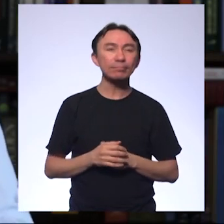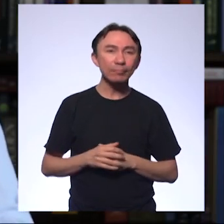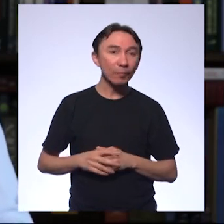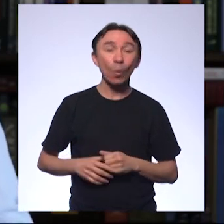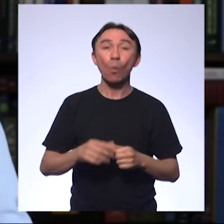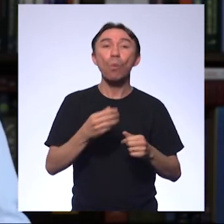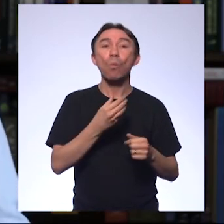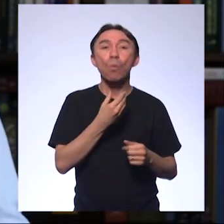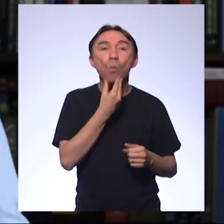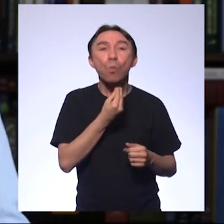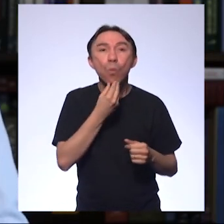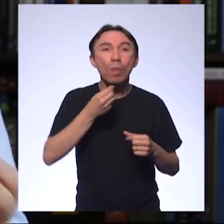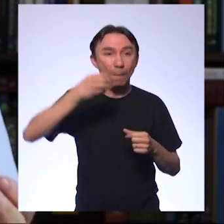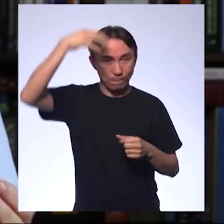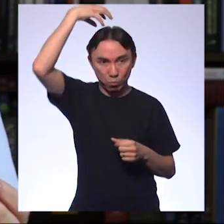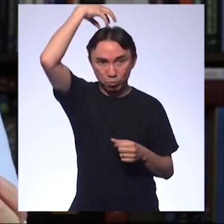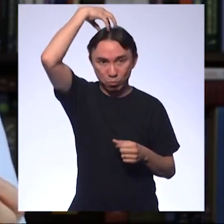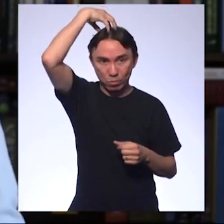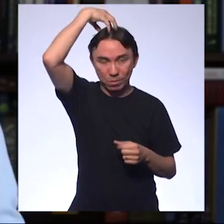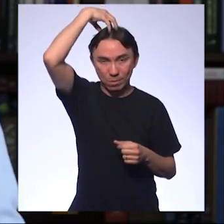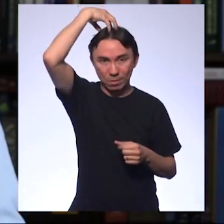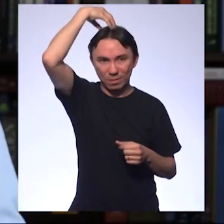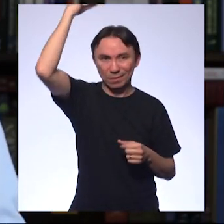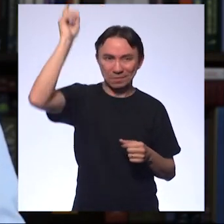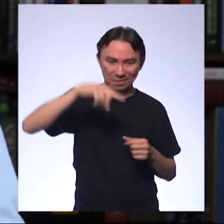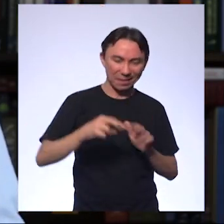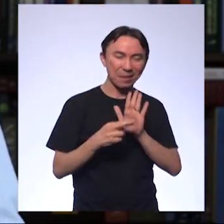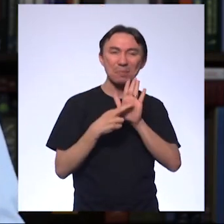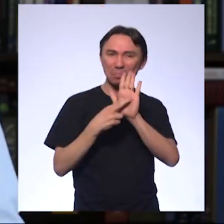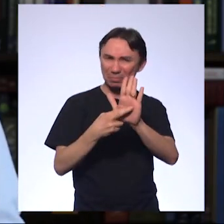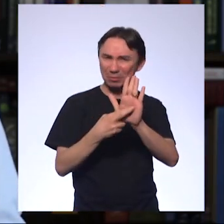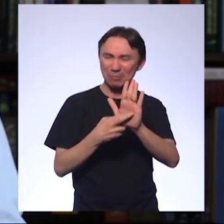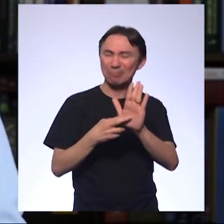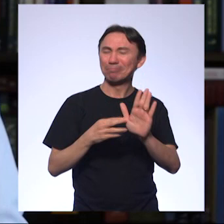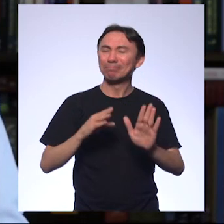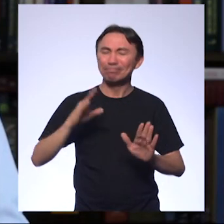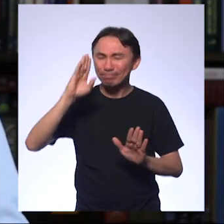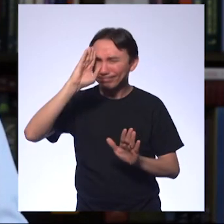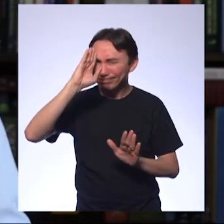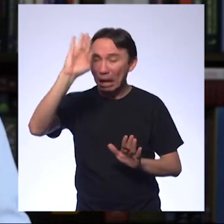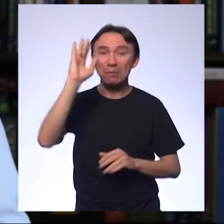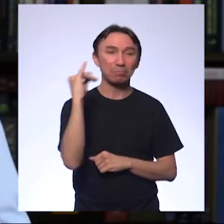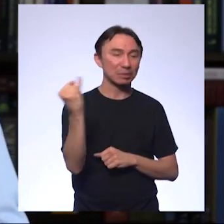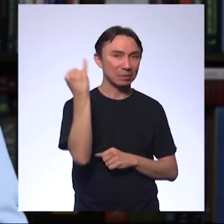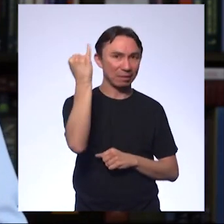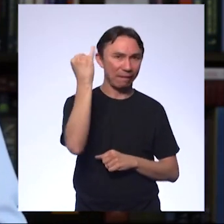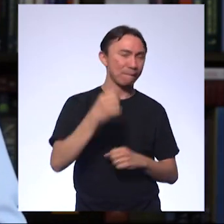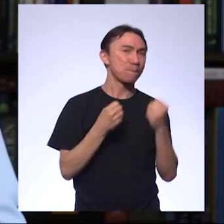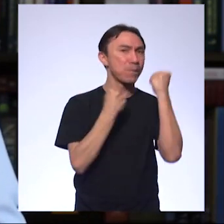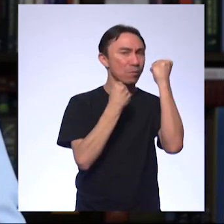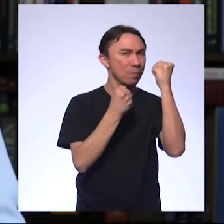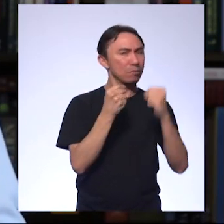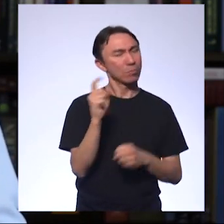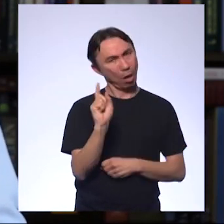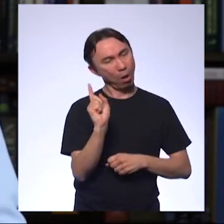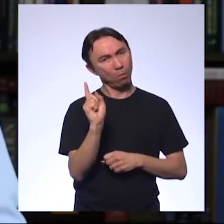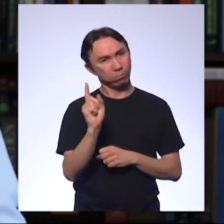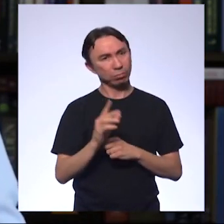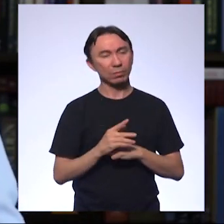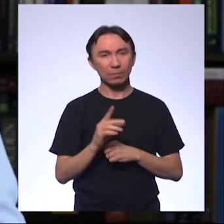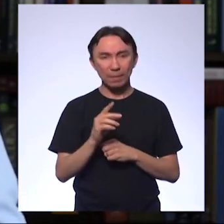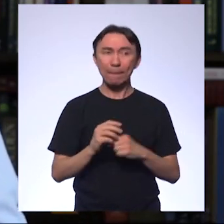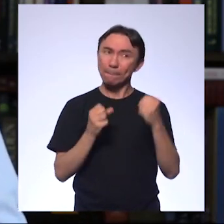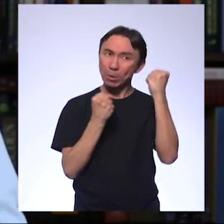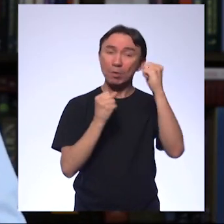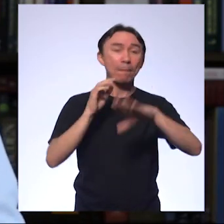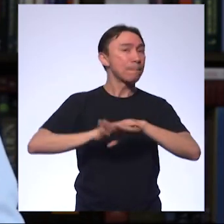rei, que no xadrez representa a peça mais importante, embora não seja a peça mais poderosa, né? A mais poderosa é a